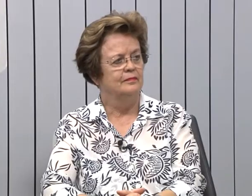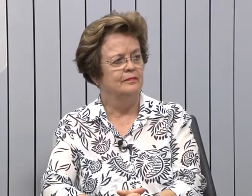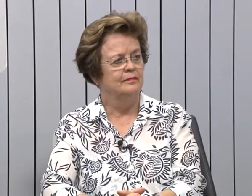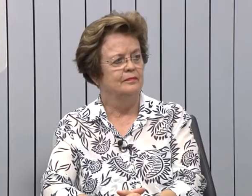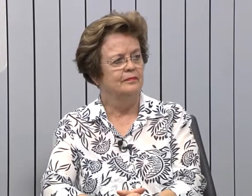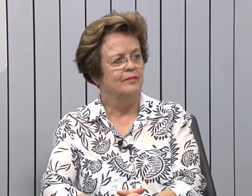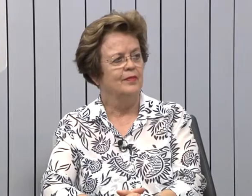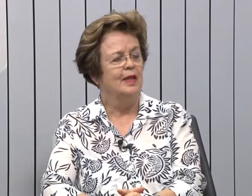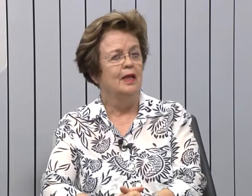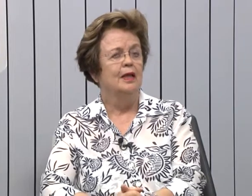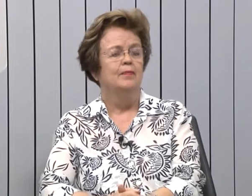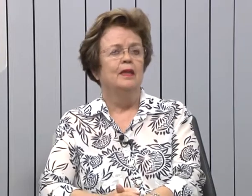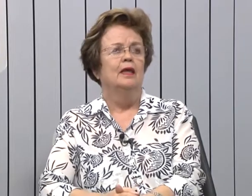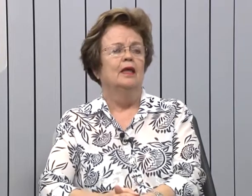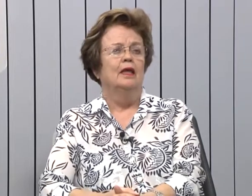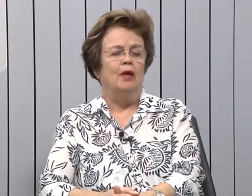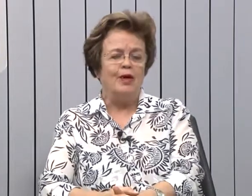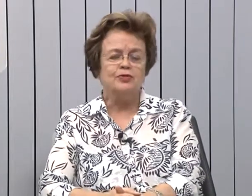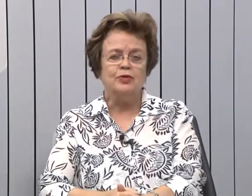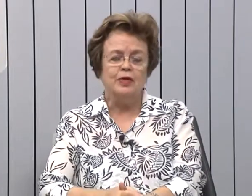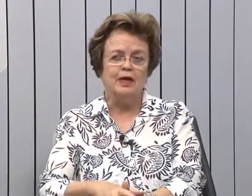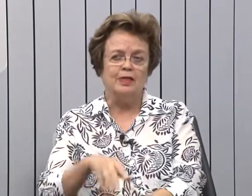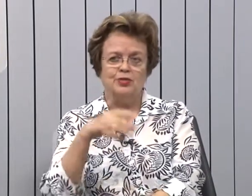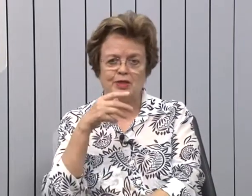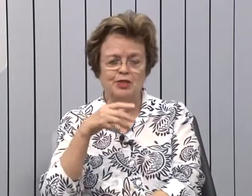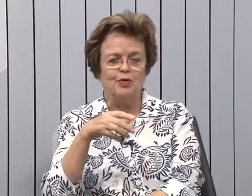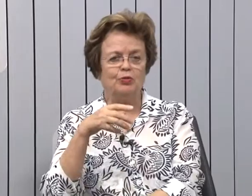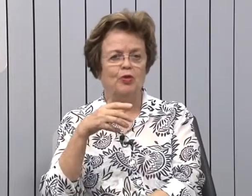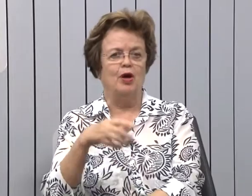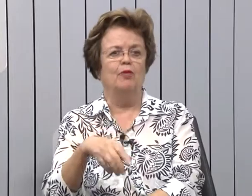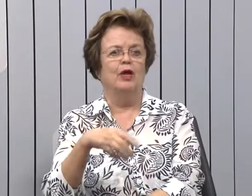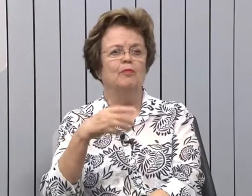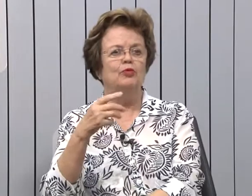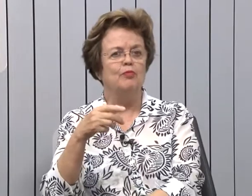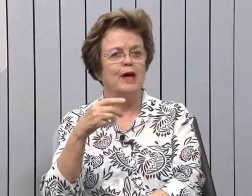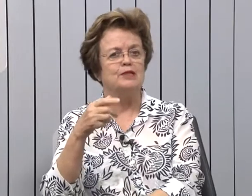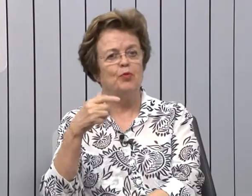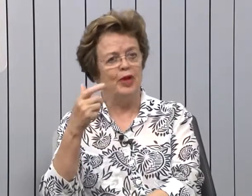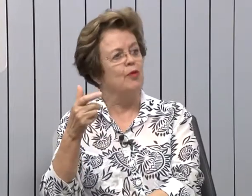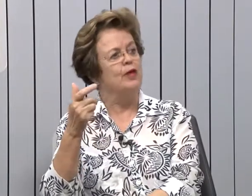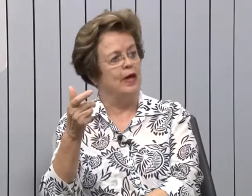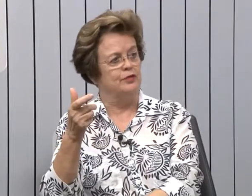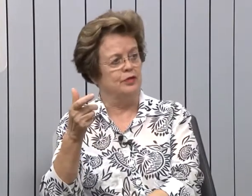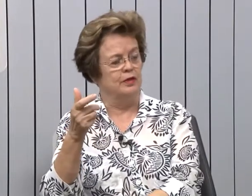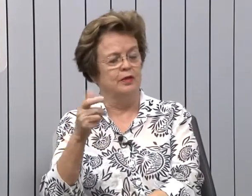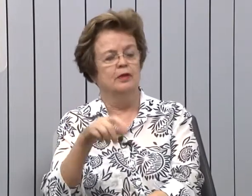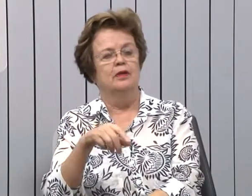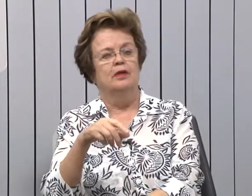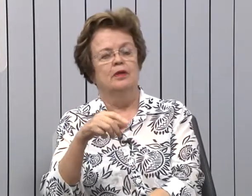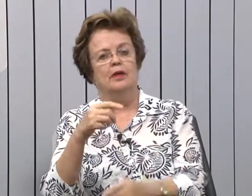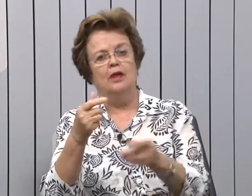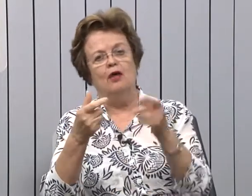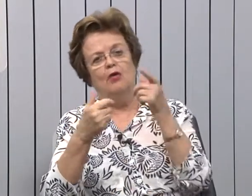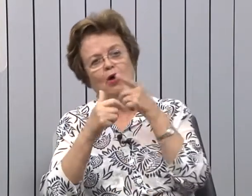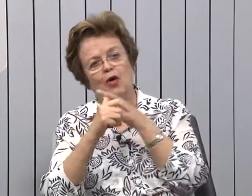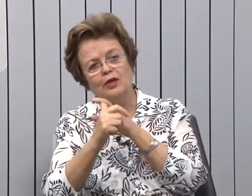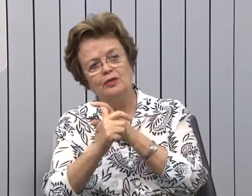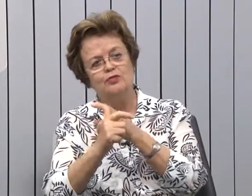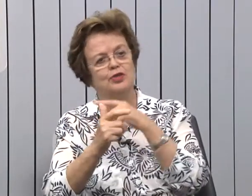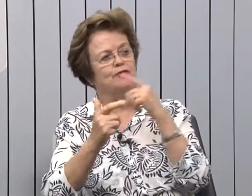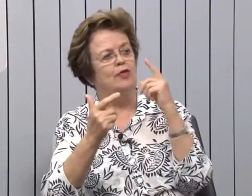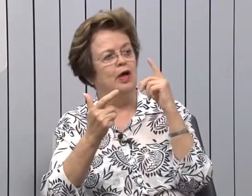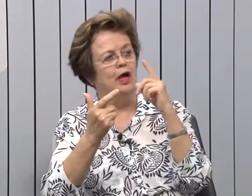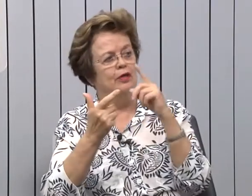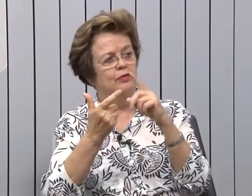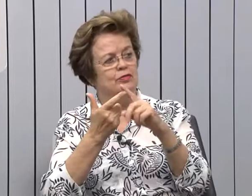foram importados pelo Boldrini? Eu acho que a situação atual é muito mais moral e ética. Então, a Ordem